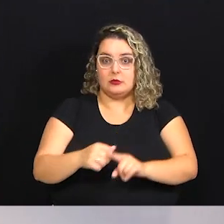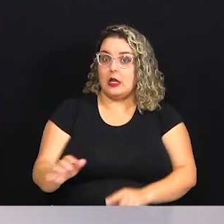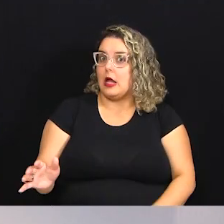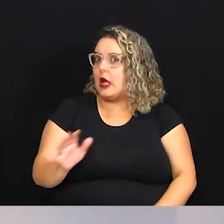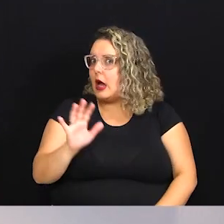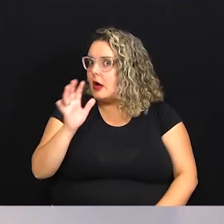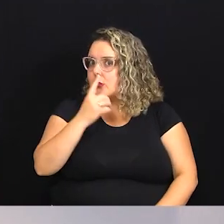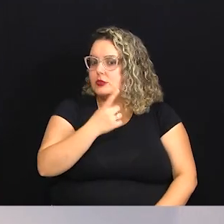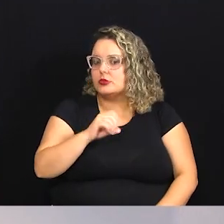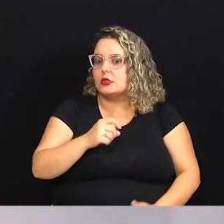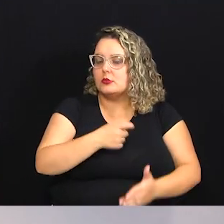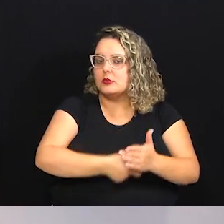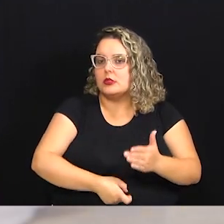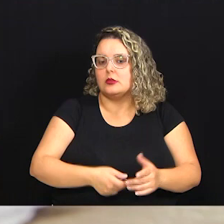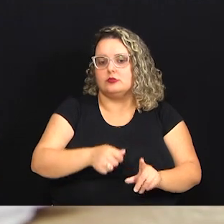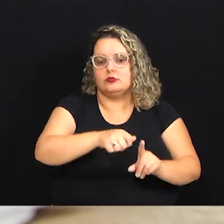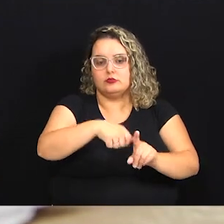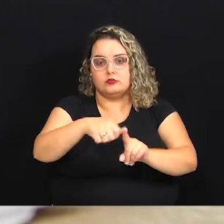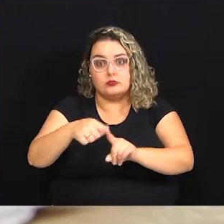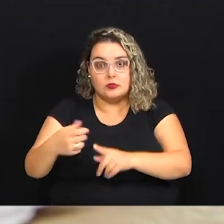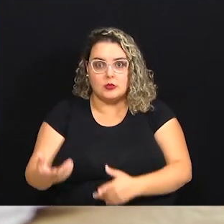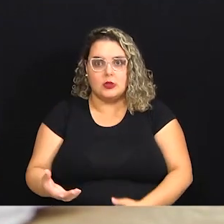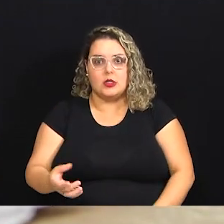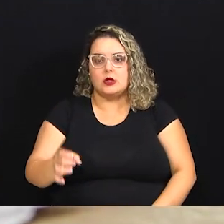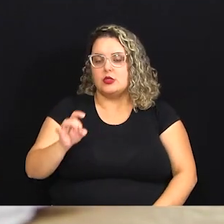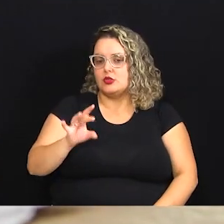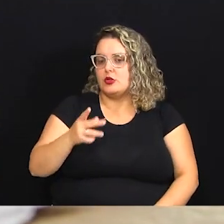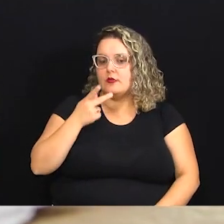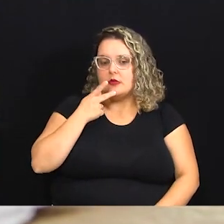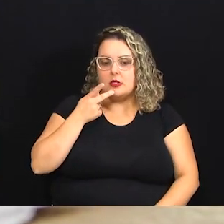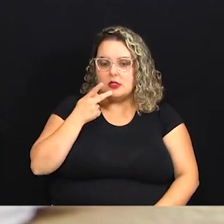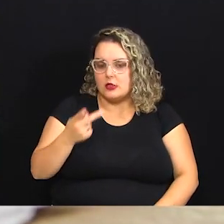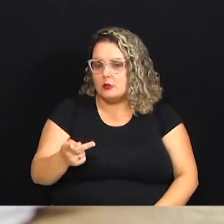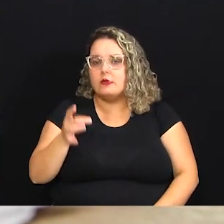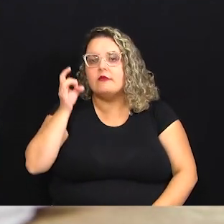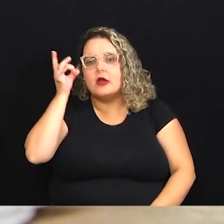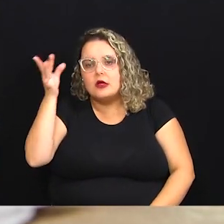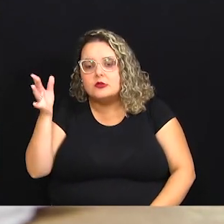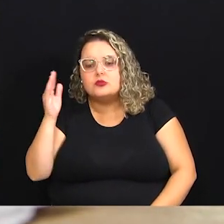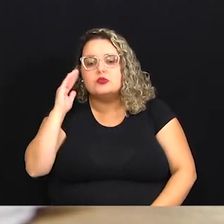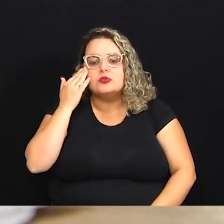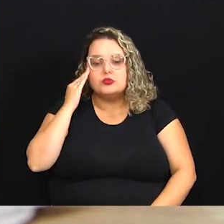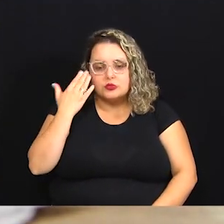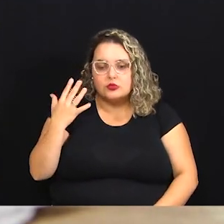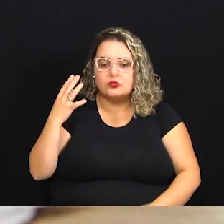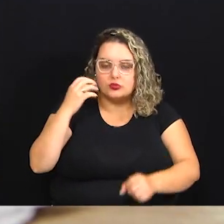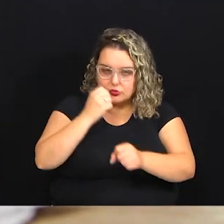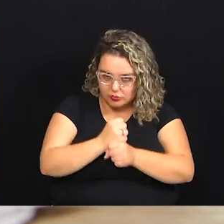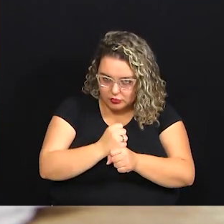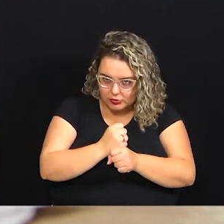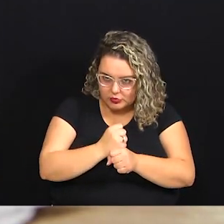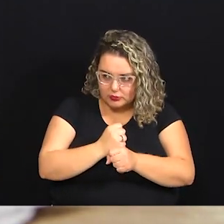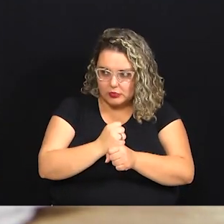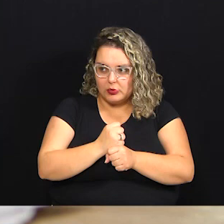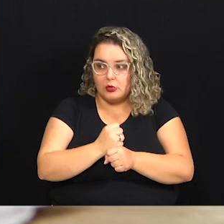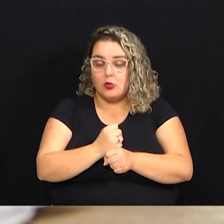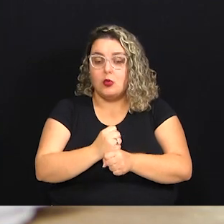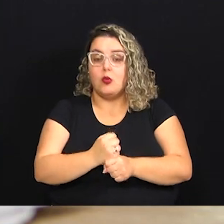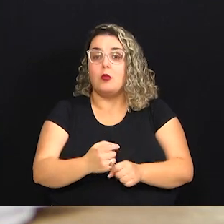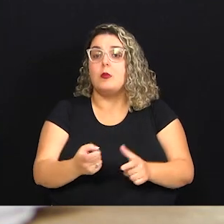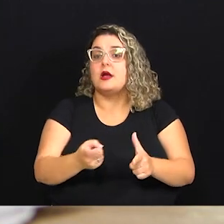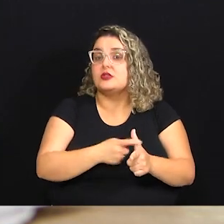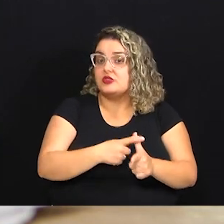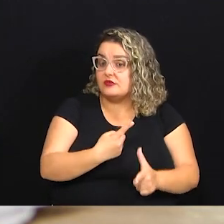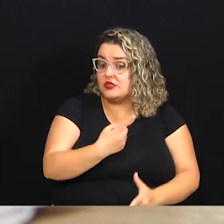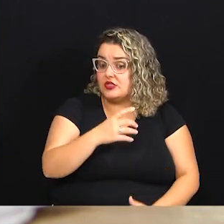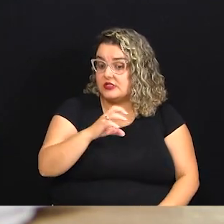uma taxa altíssima, 10% ao mês, e a gente só está supondo aqui para poder ficar fácil os nossos cálculos. Uma